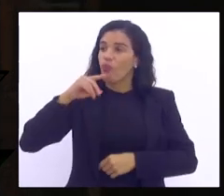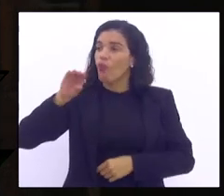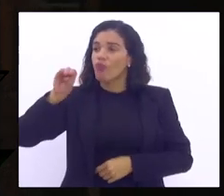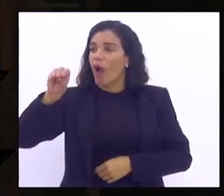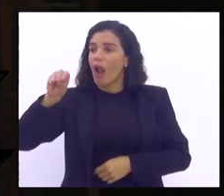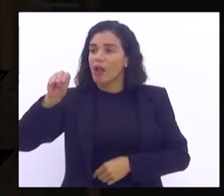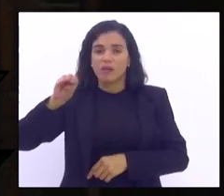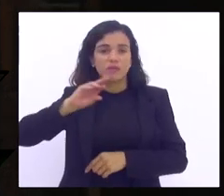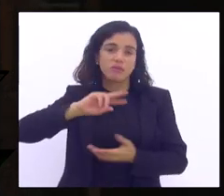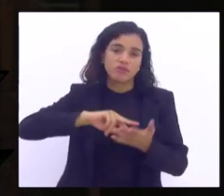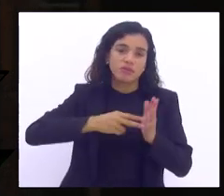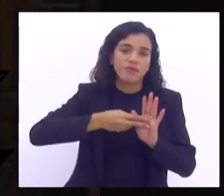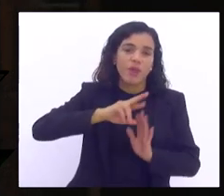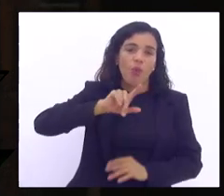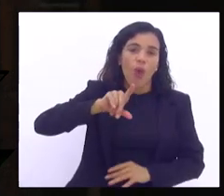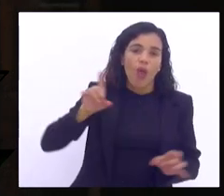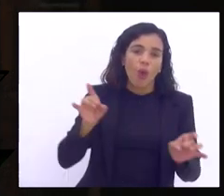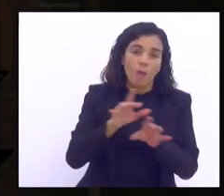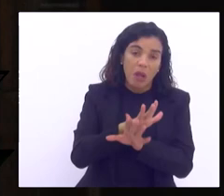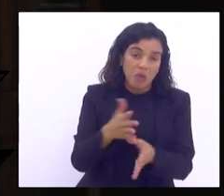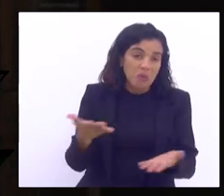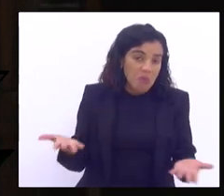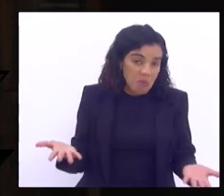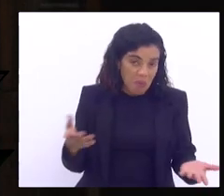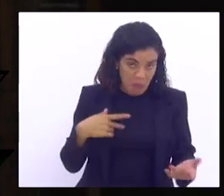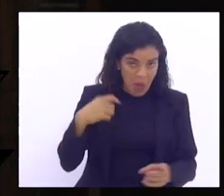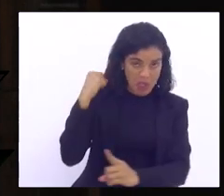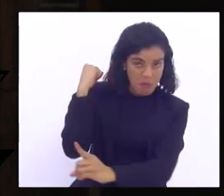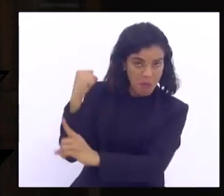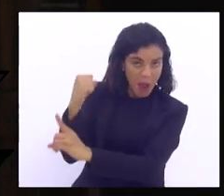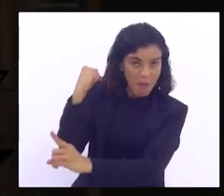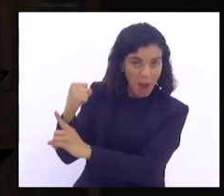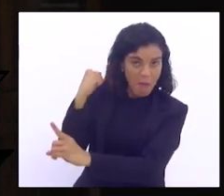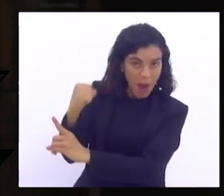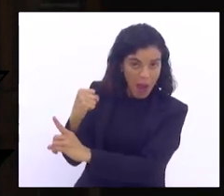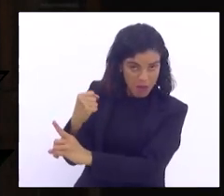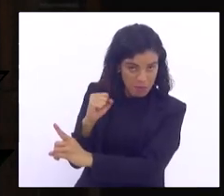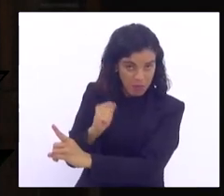ainda. E daí, podemos matá-lo?